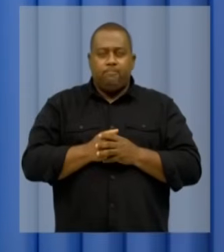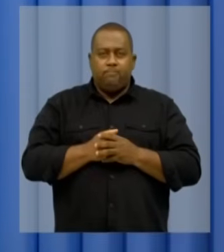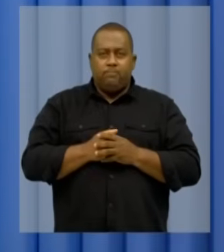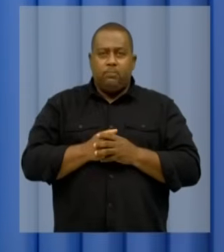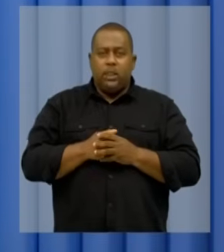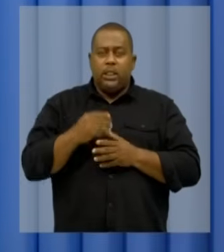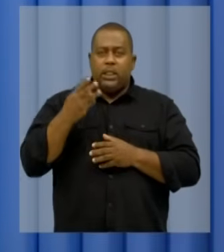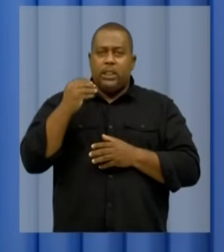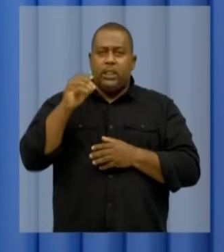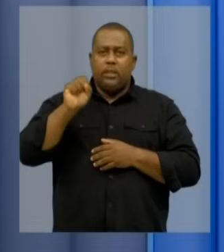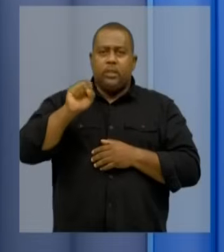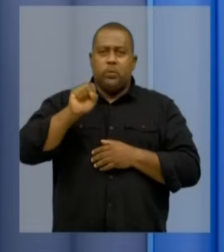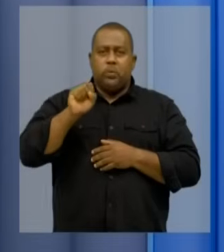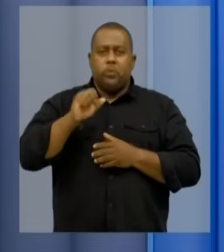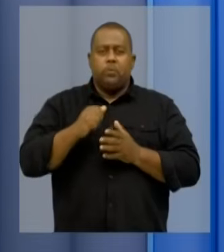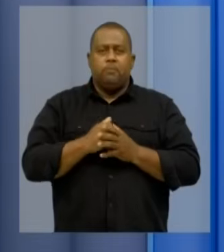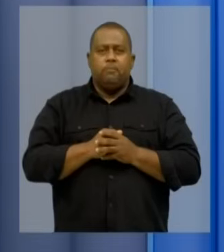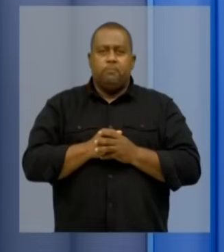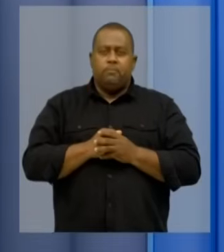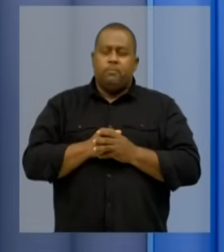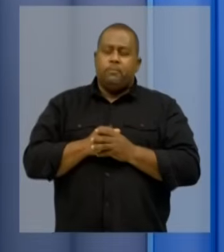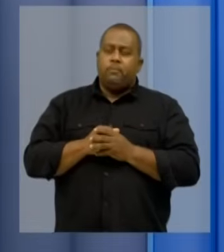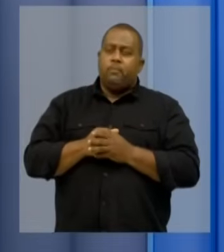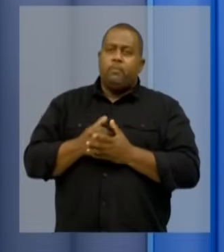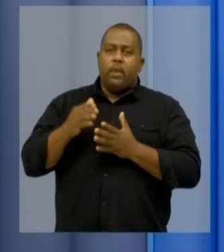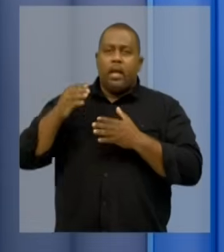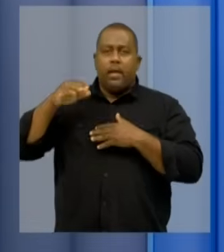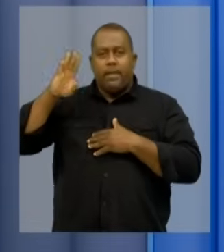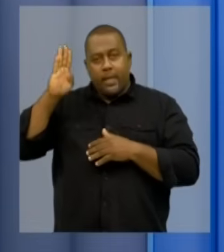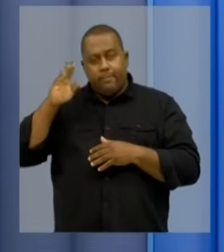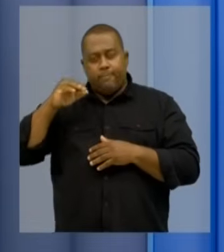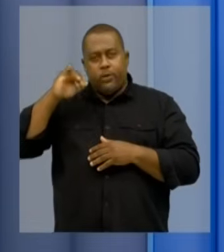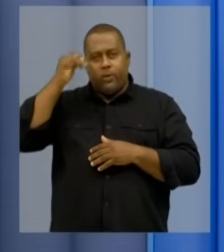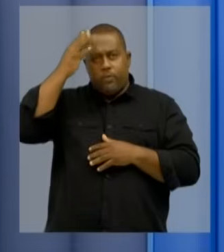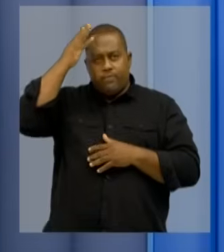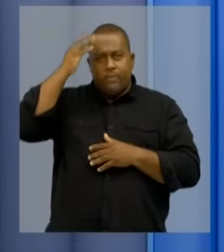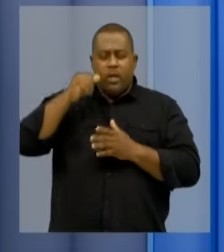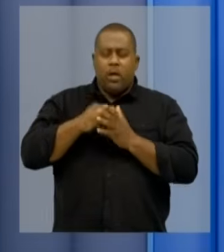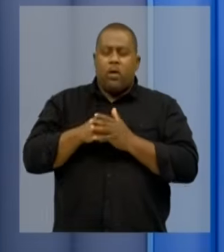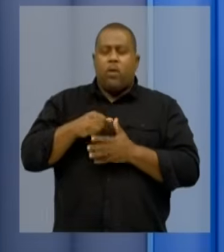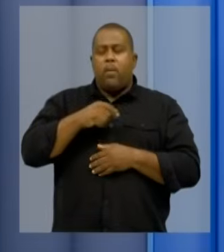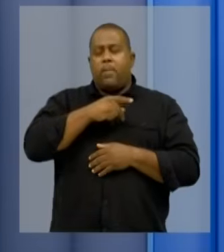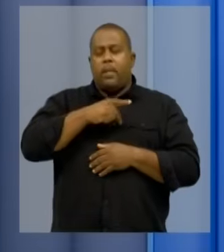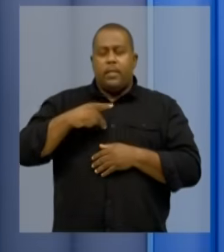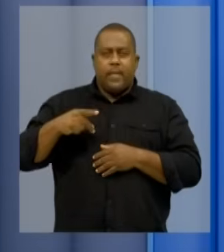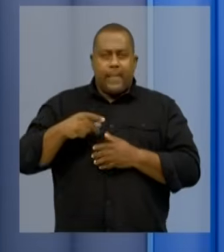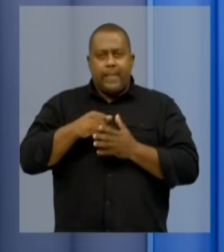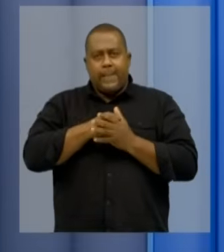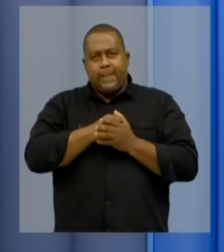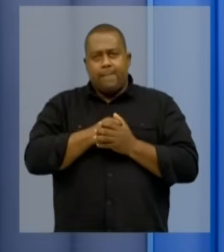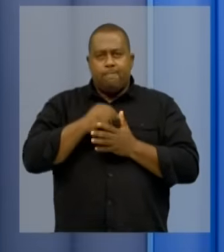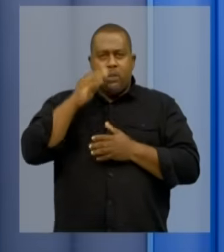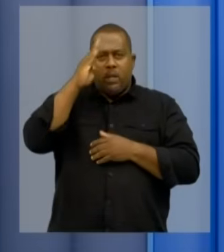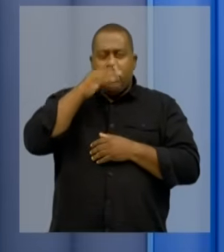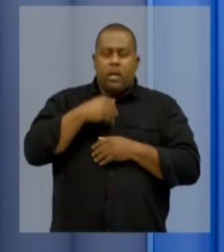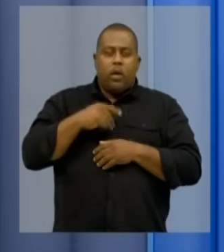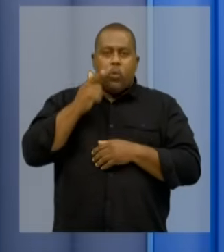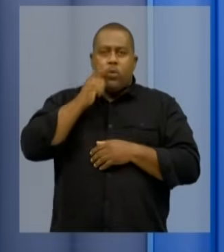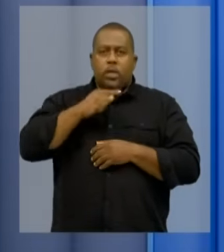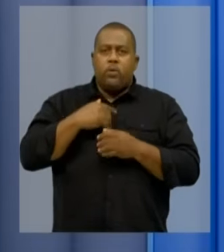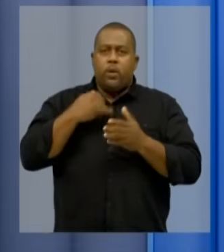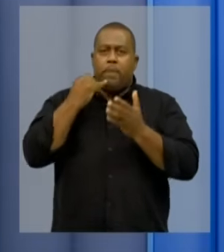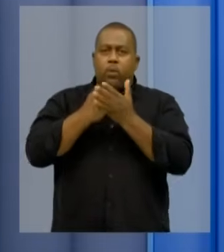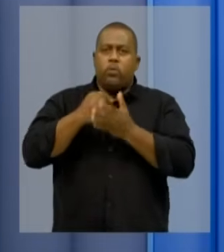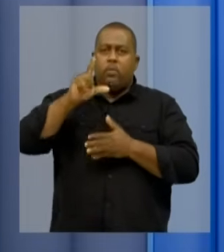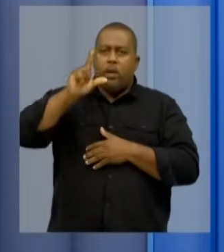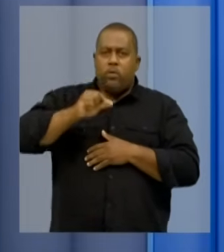30 segundos. Candidato Jerônimo, o presidente Bolsonaro baixou impostos no Brasil. Zerou o imposto do gás,